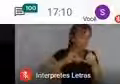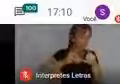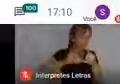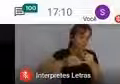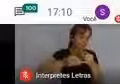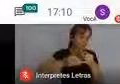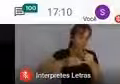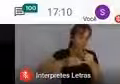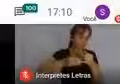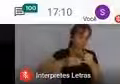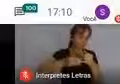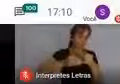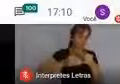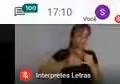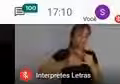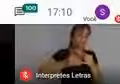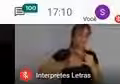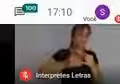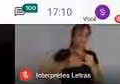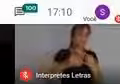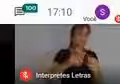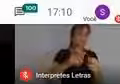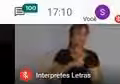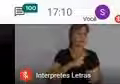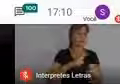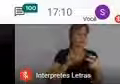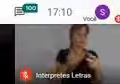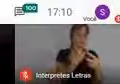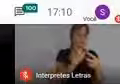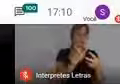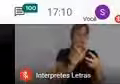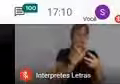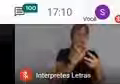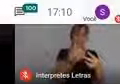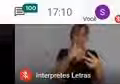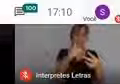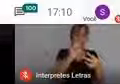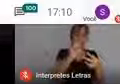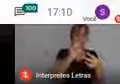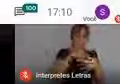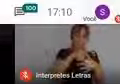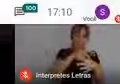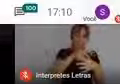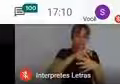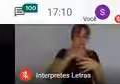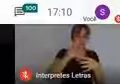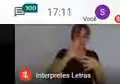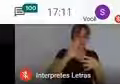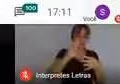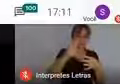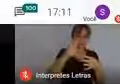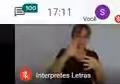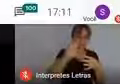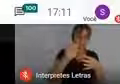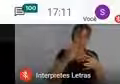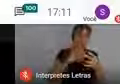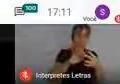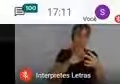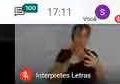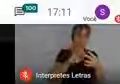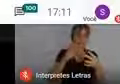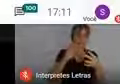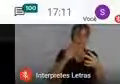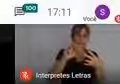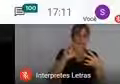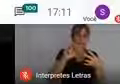As respostas obtidas foram charque, carne seca, jabá e carne de sol. Nós